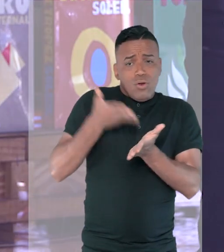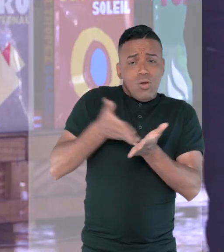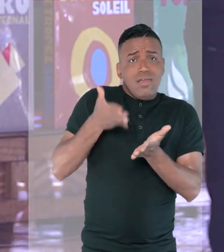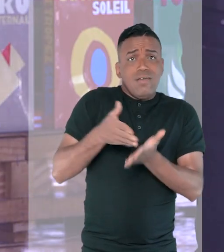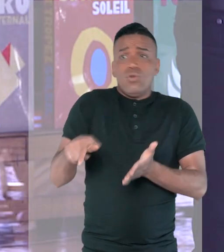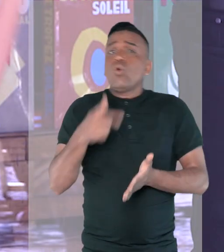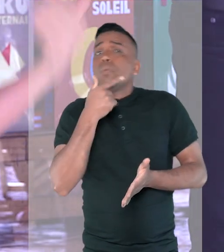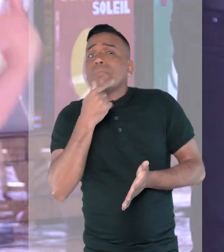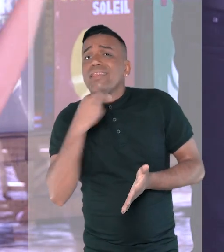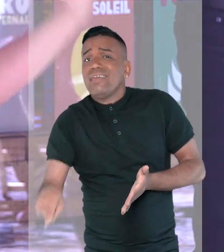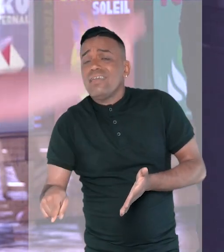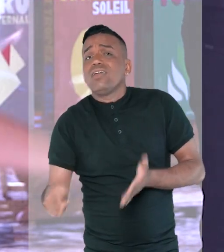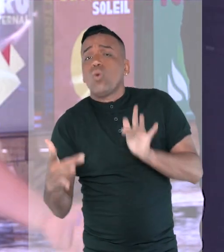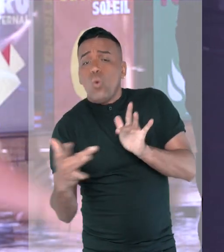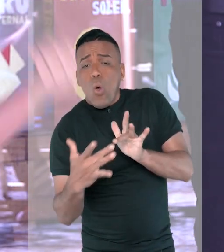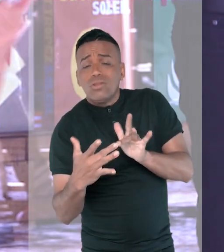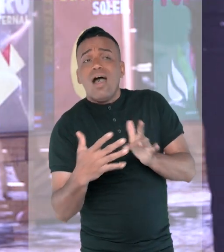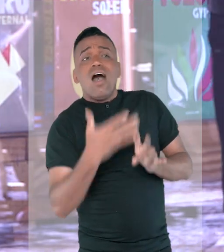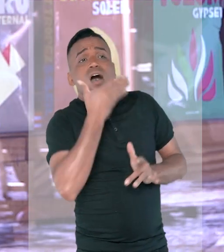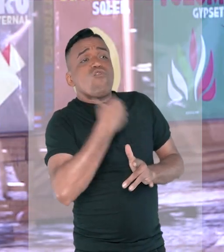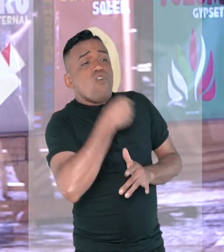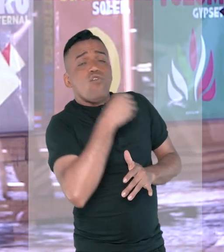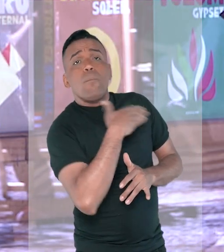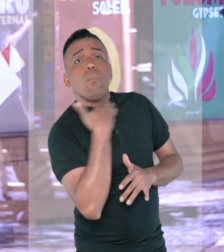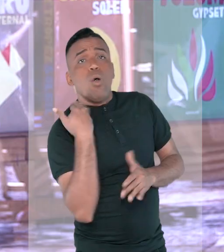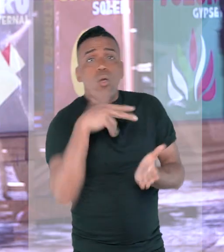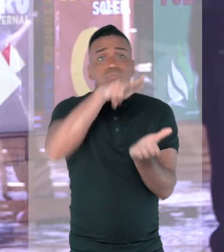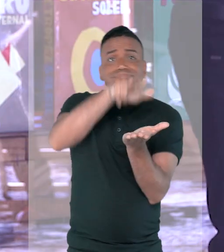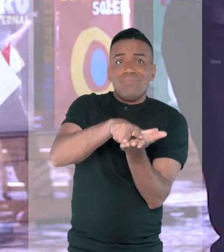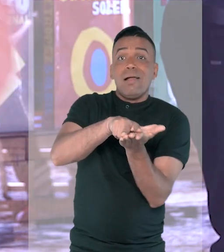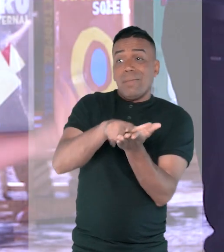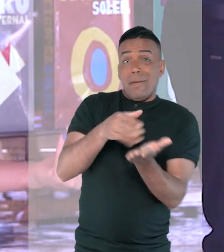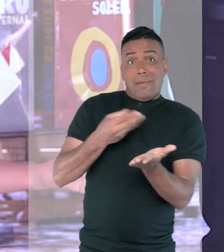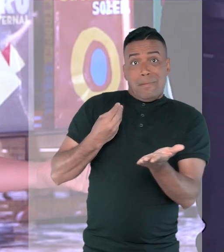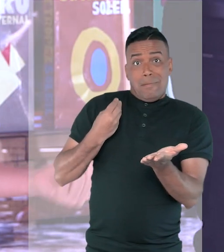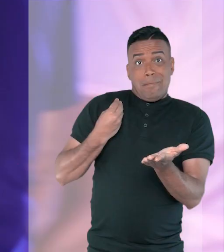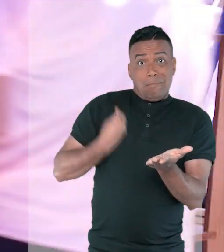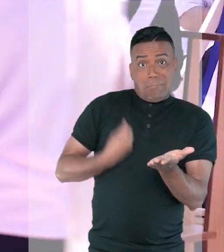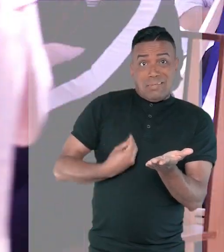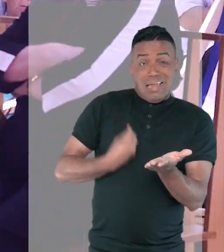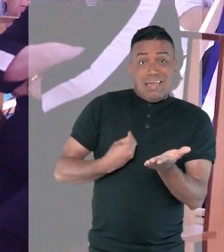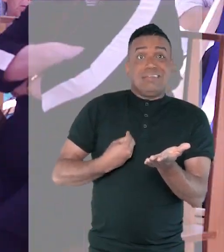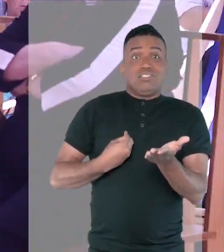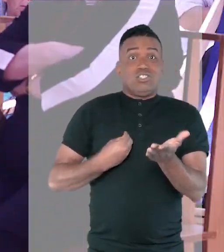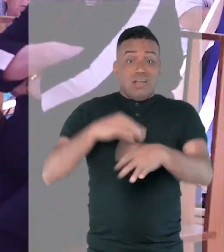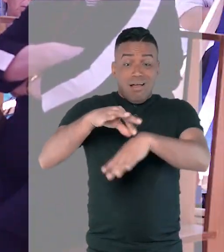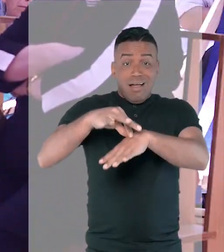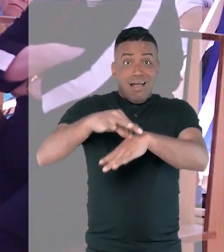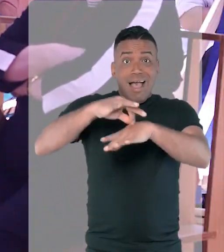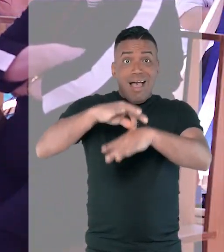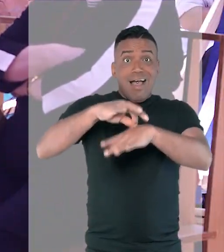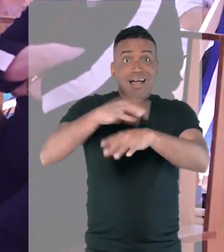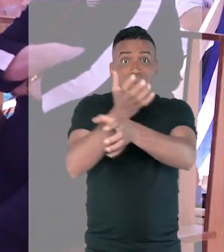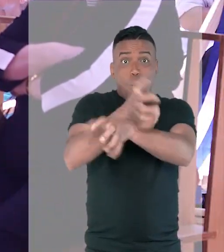livro, do menino ter um contato com o avô que faleceu, porque a pessoa ainda está presente, mesmo que não em espírito,